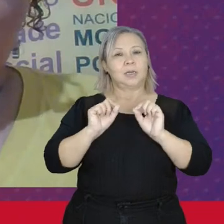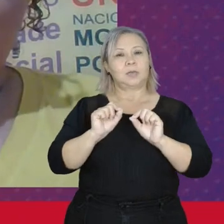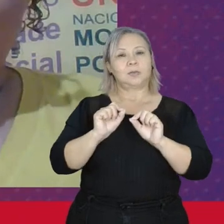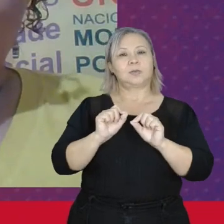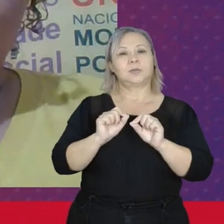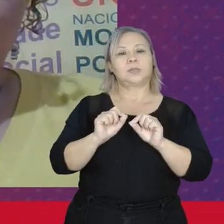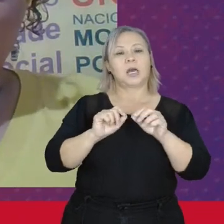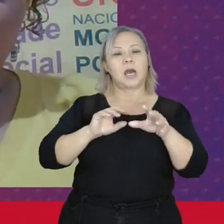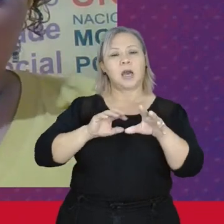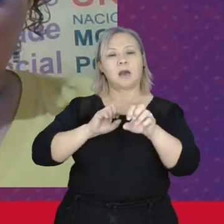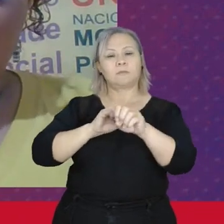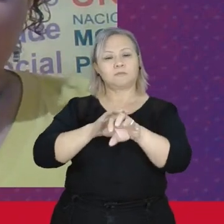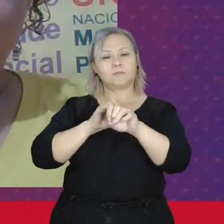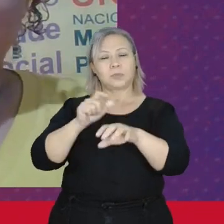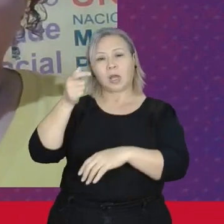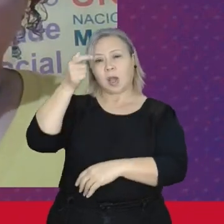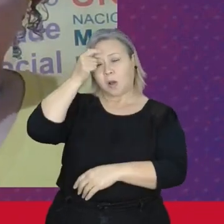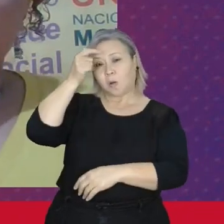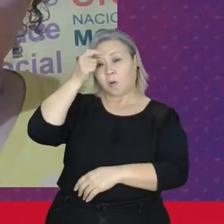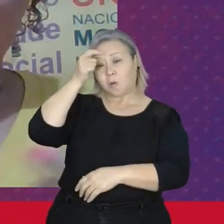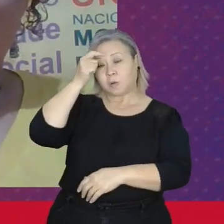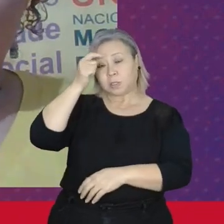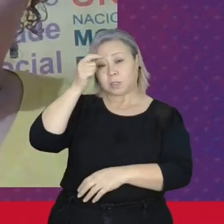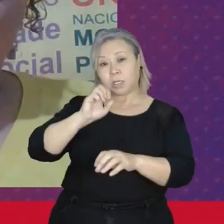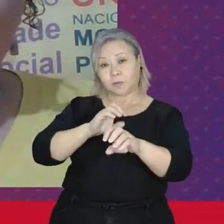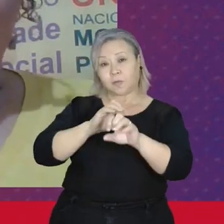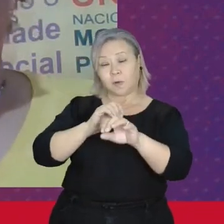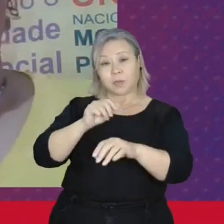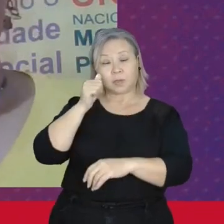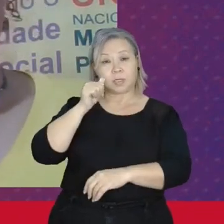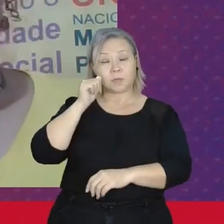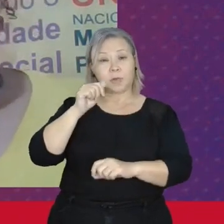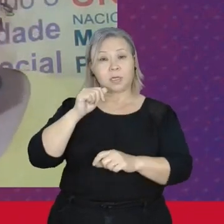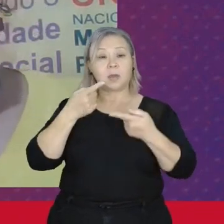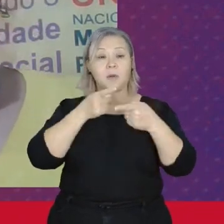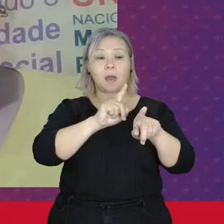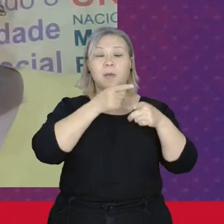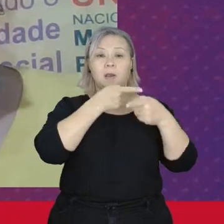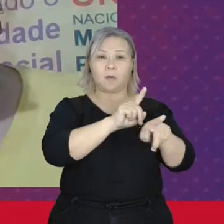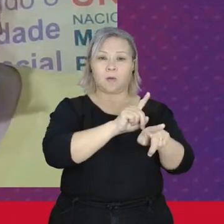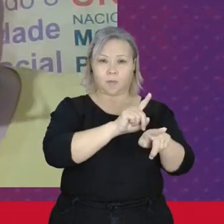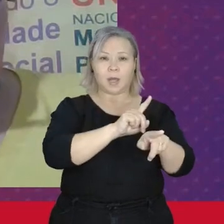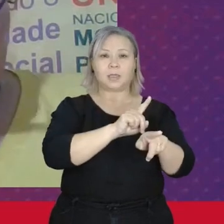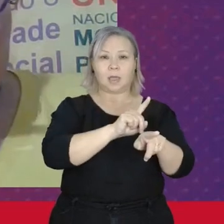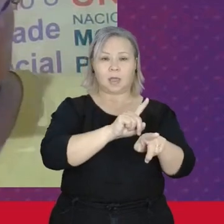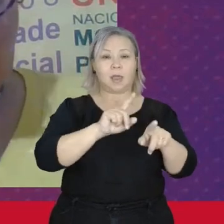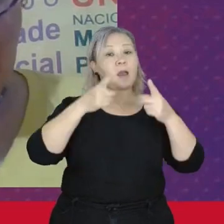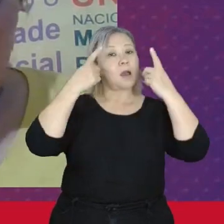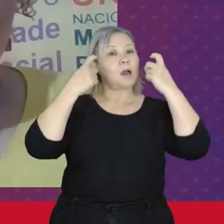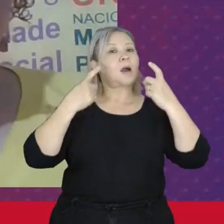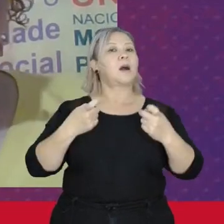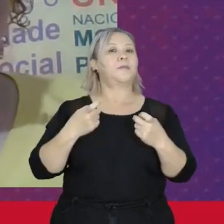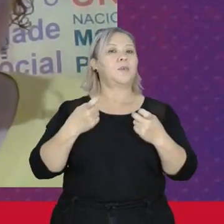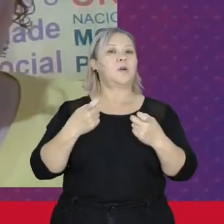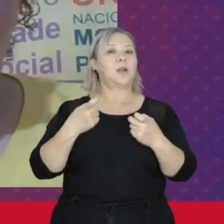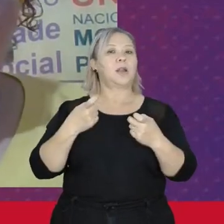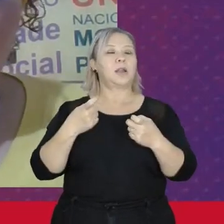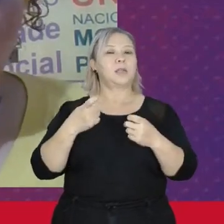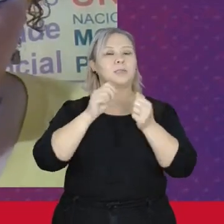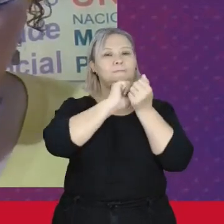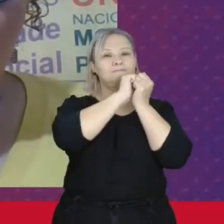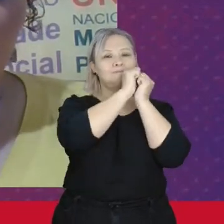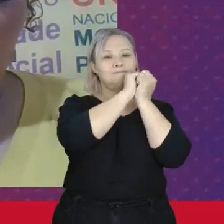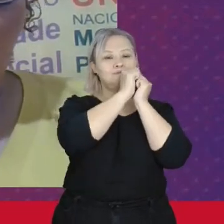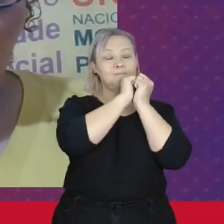a formação dessas mulheres, inclusive para combater a violência doméstica. E foi aí